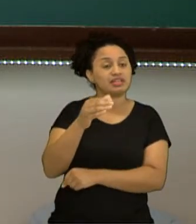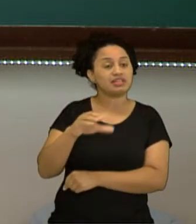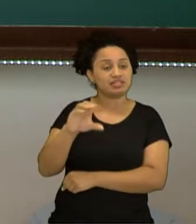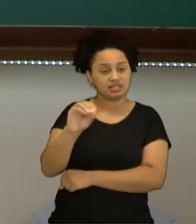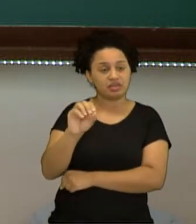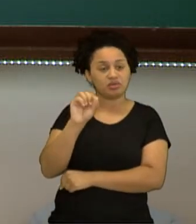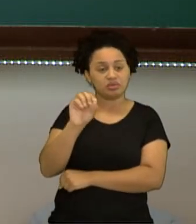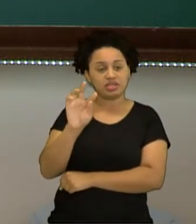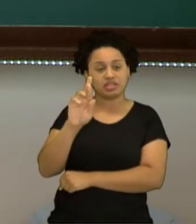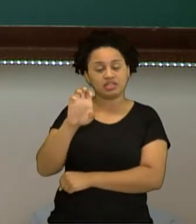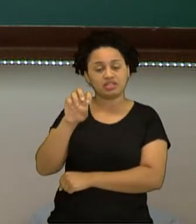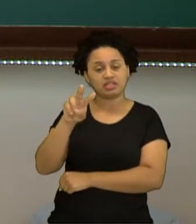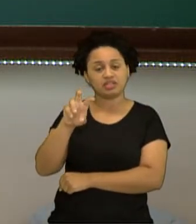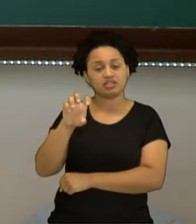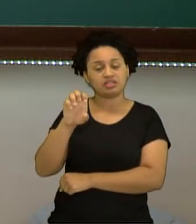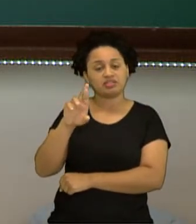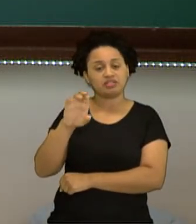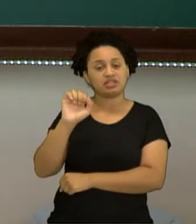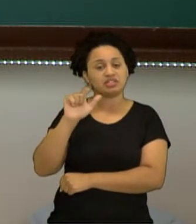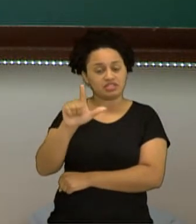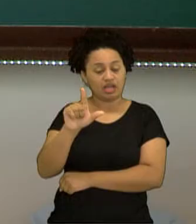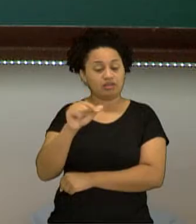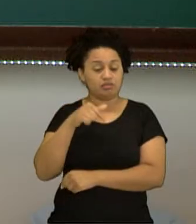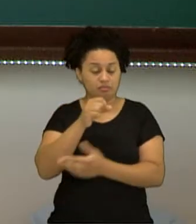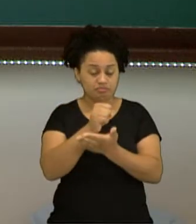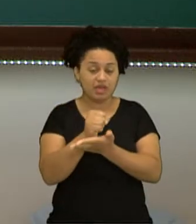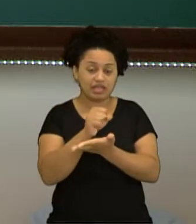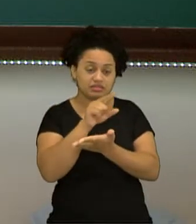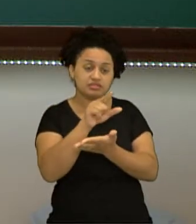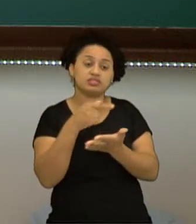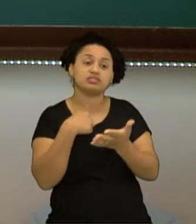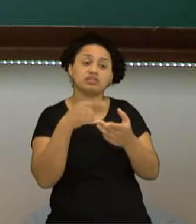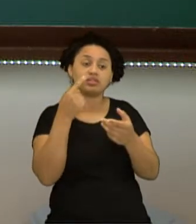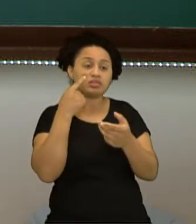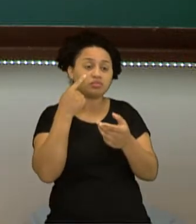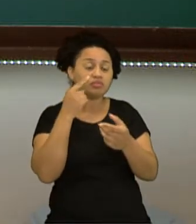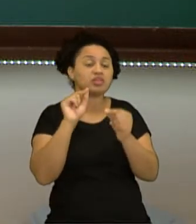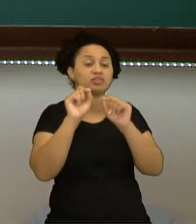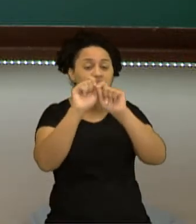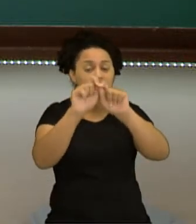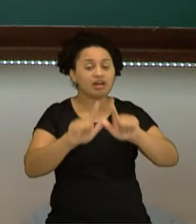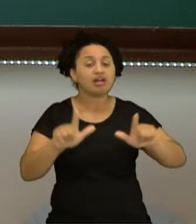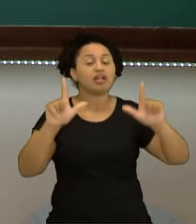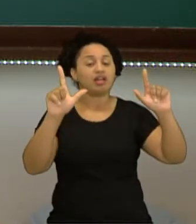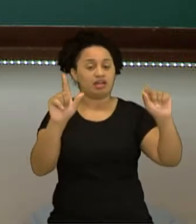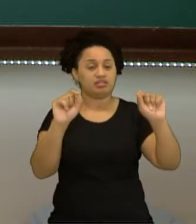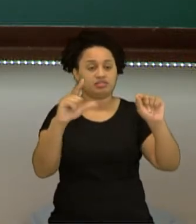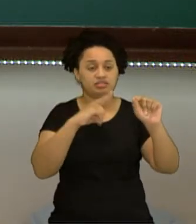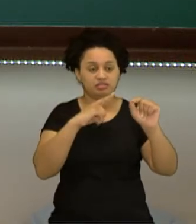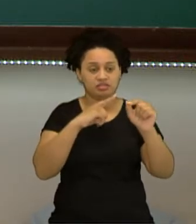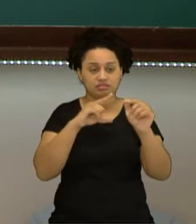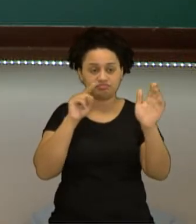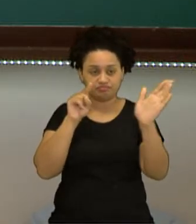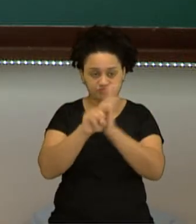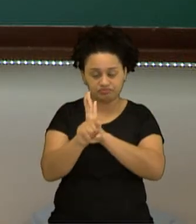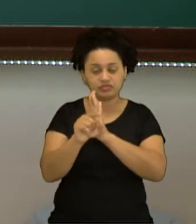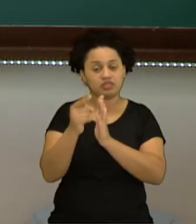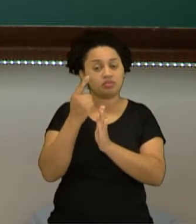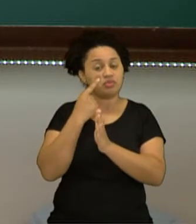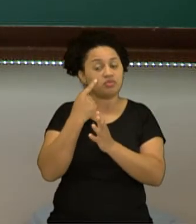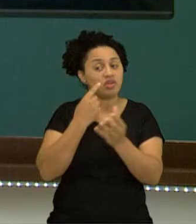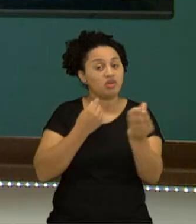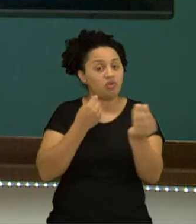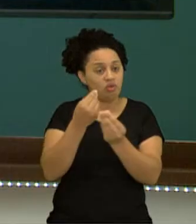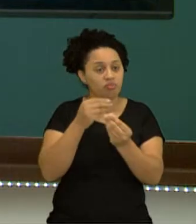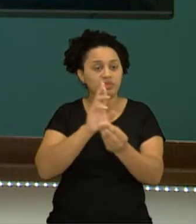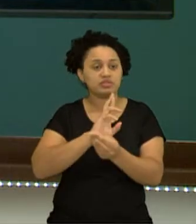transversal. Então nós estamos vendo a partir da secção transversal que está muito claro no enunciado. Então vamos dar uma olhadinha como é que